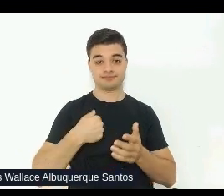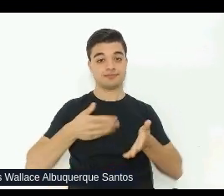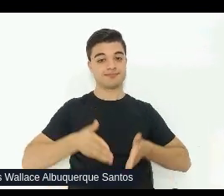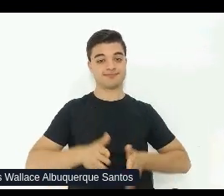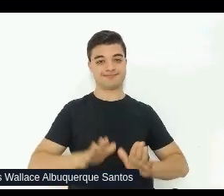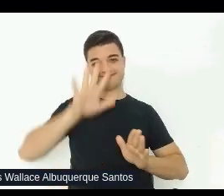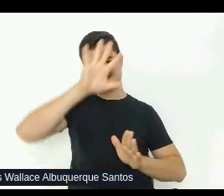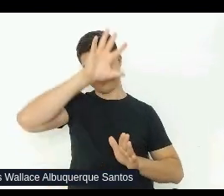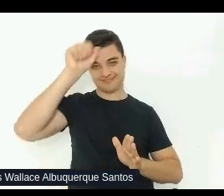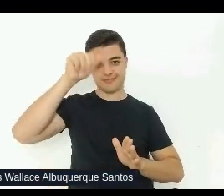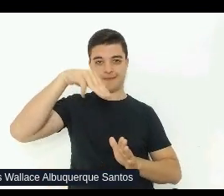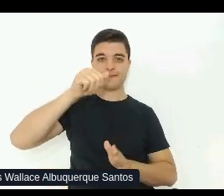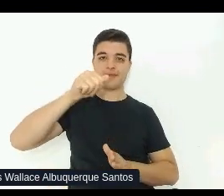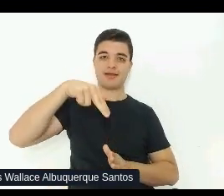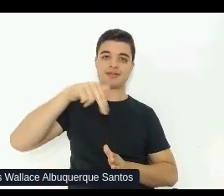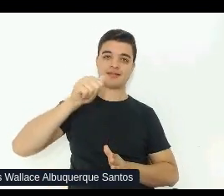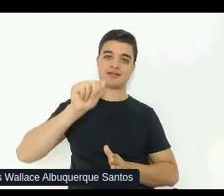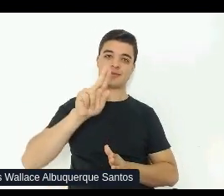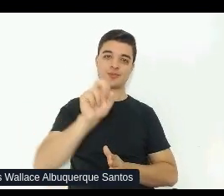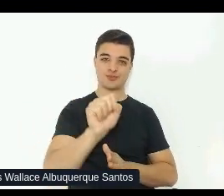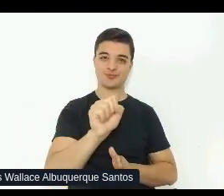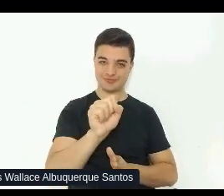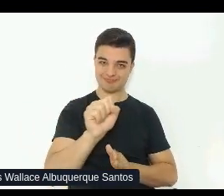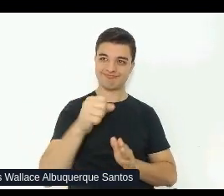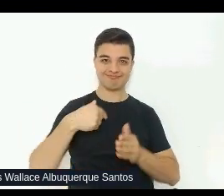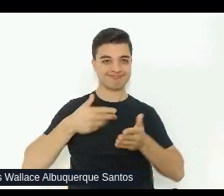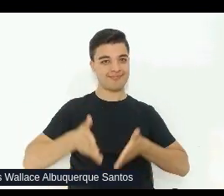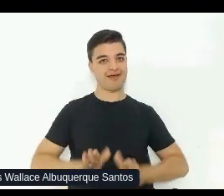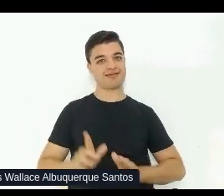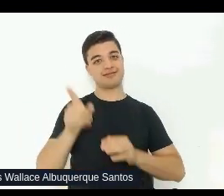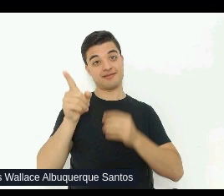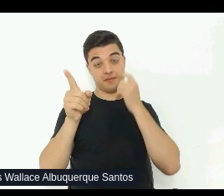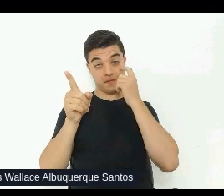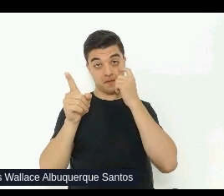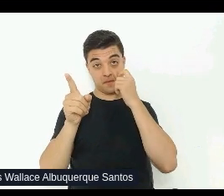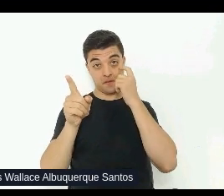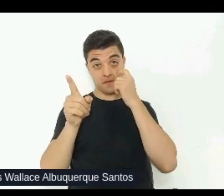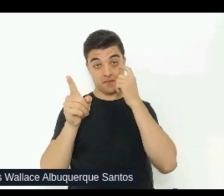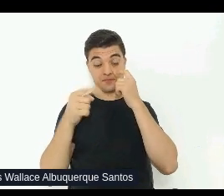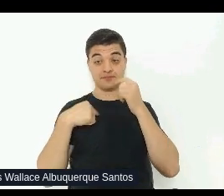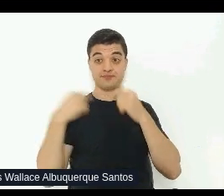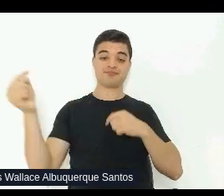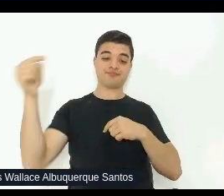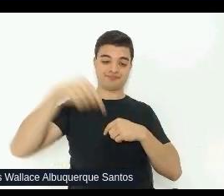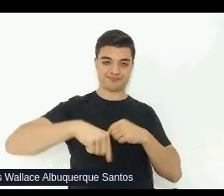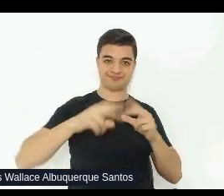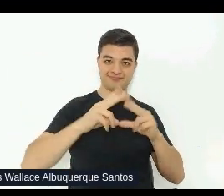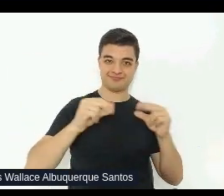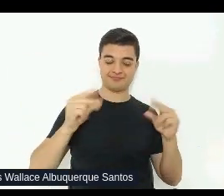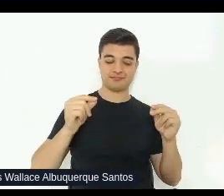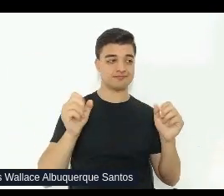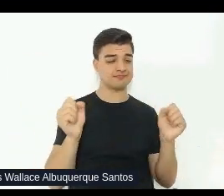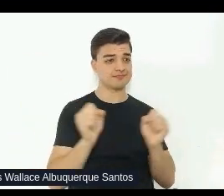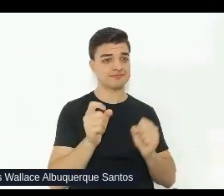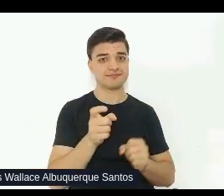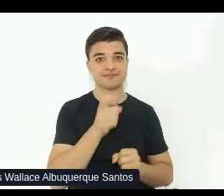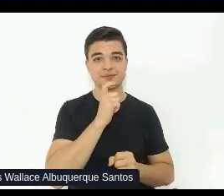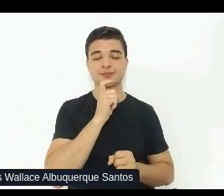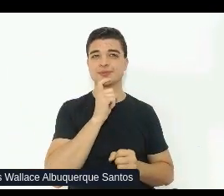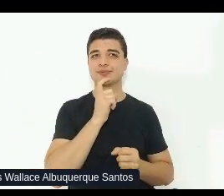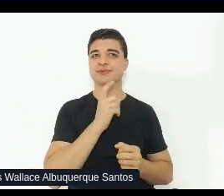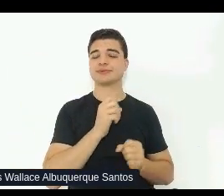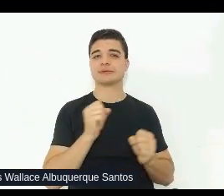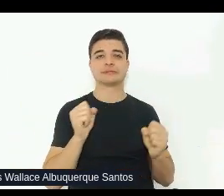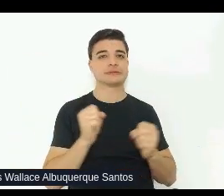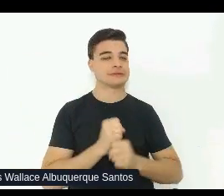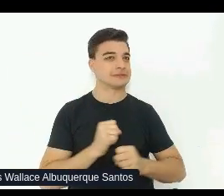do Amazonas, né? E aqui eu tô em Florianópolis, está muito frio, muito